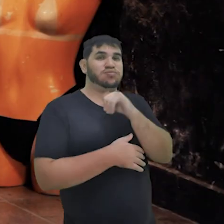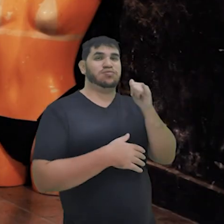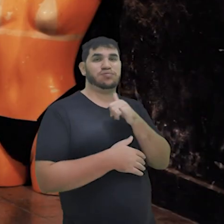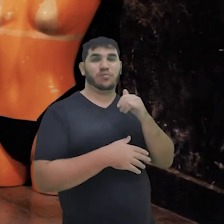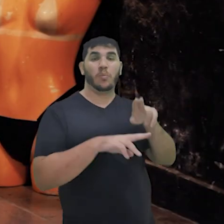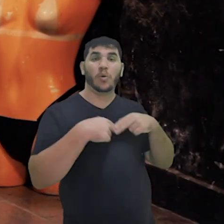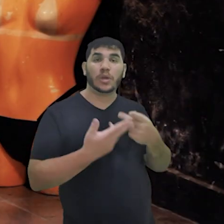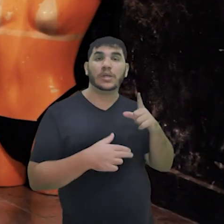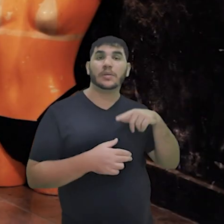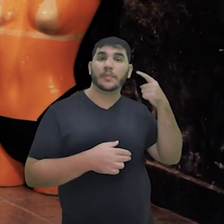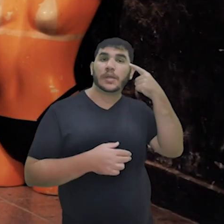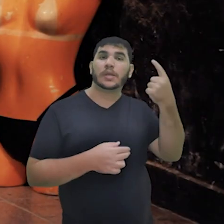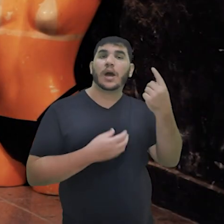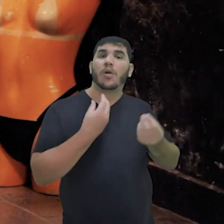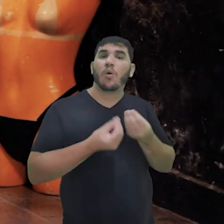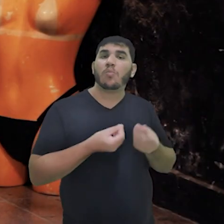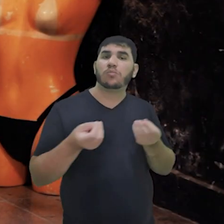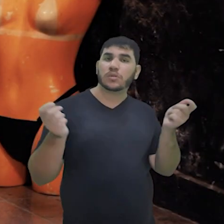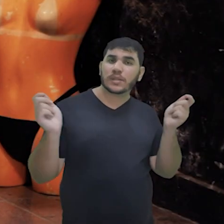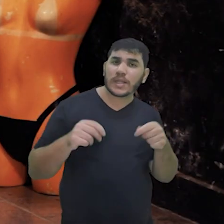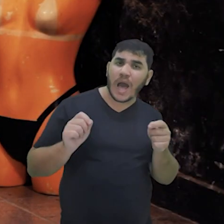sempre se perceber enquanto amador pra